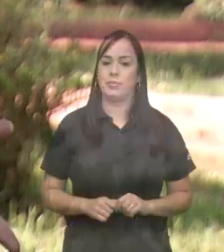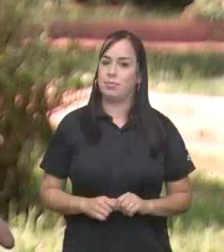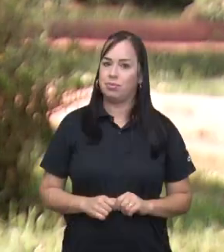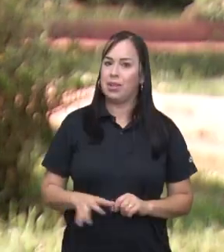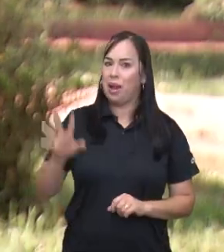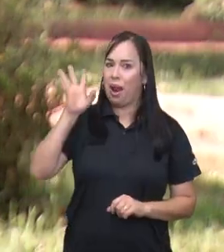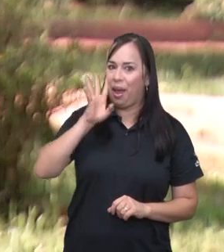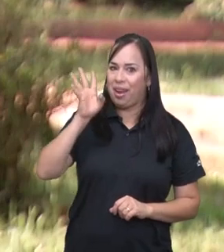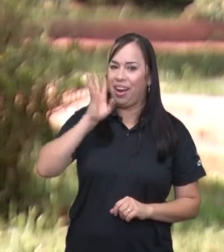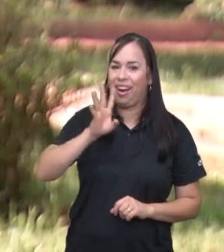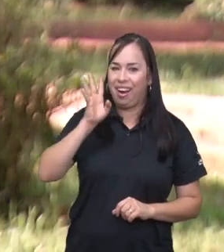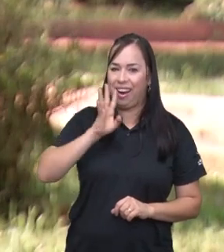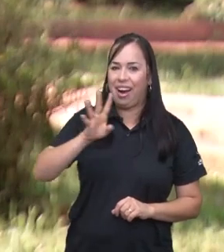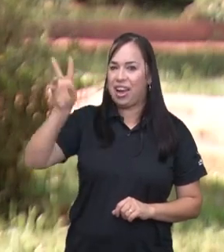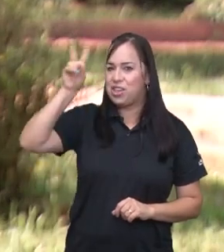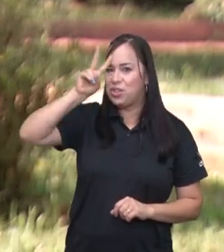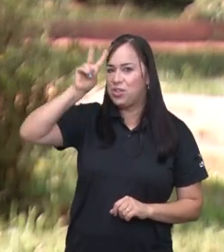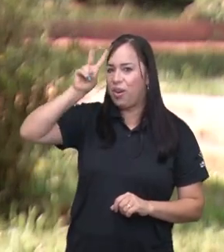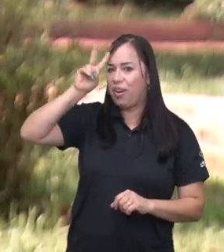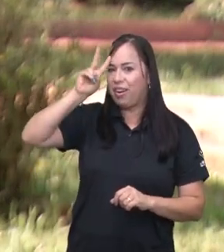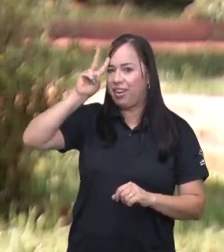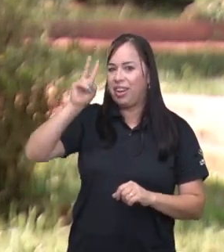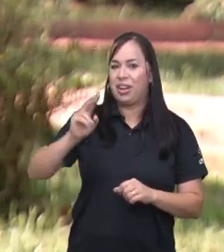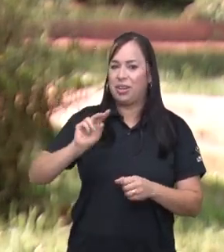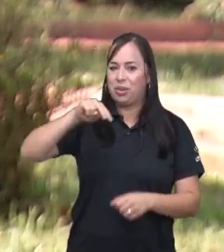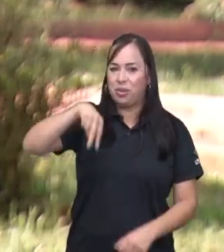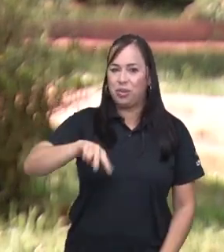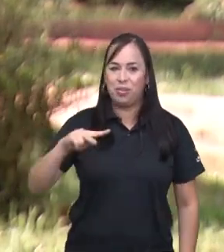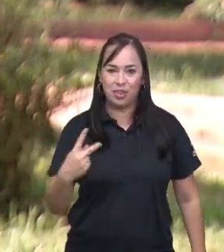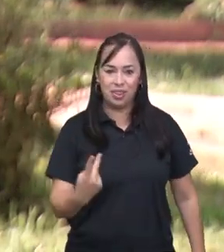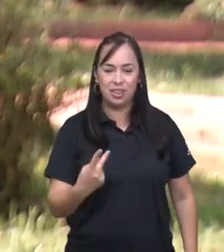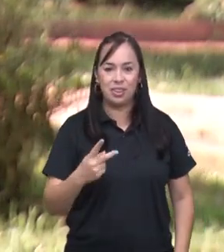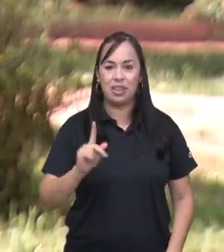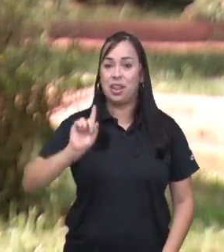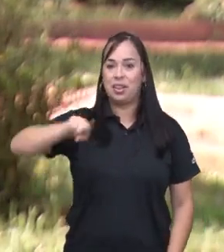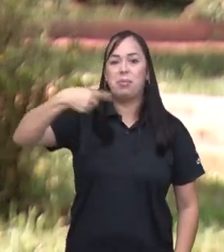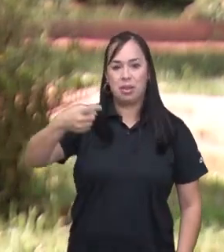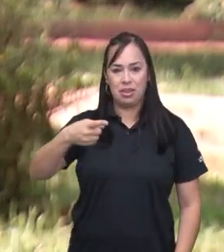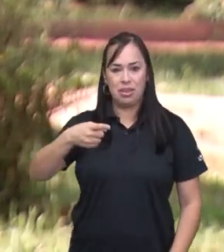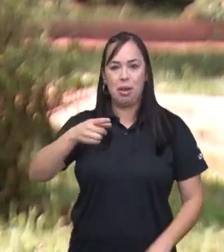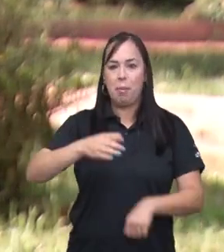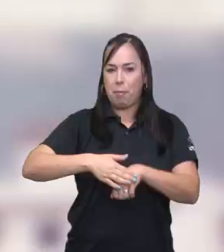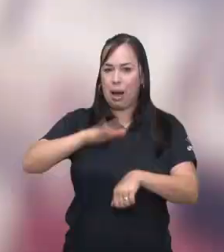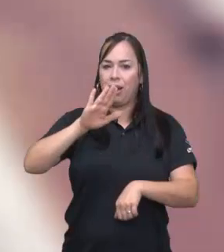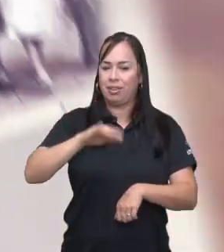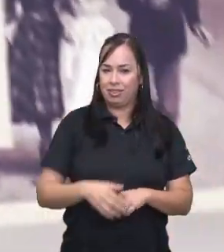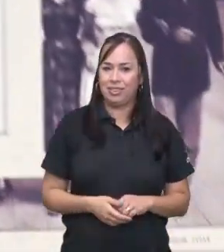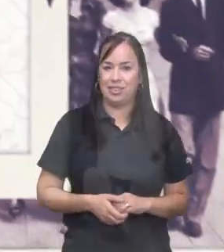Muito legal conhecer a história do bairro Novo Horizonte. No próximo bloco tem mais, a gente volta já.